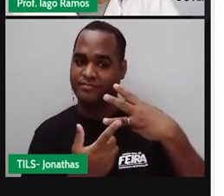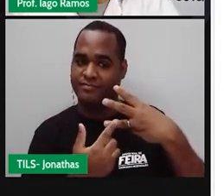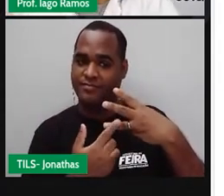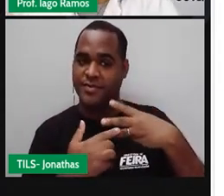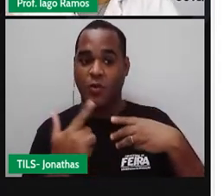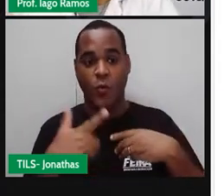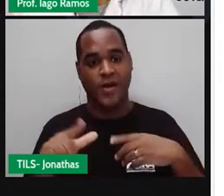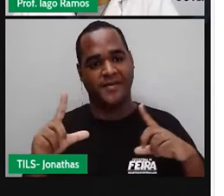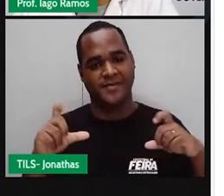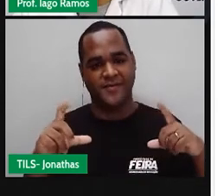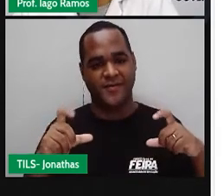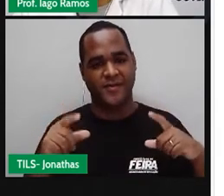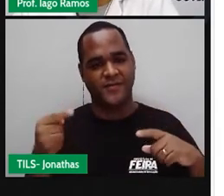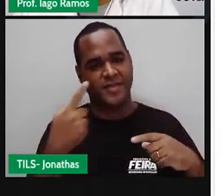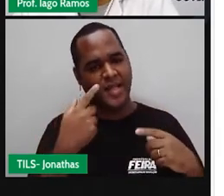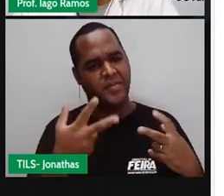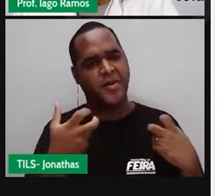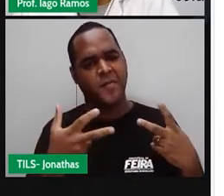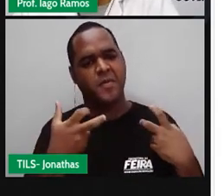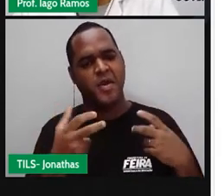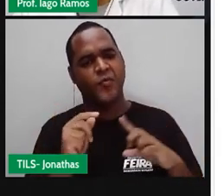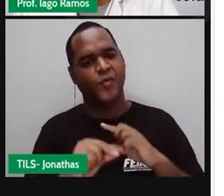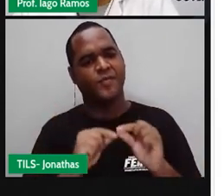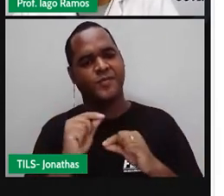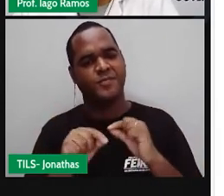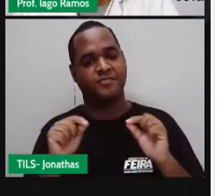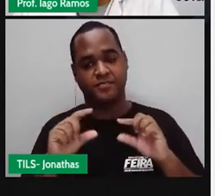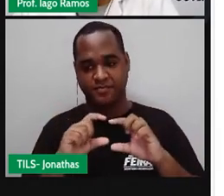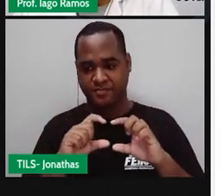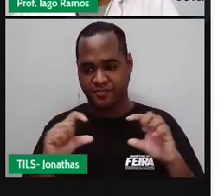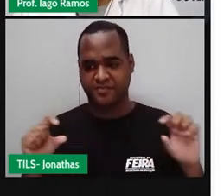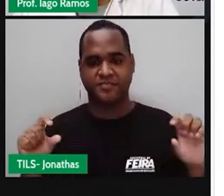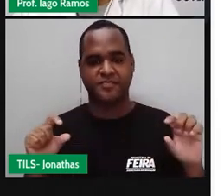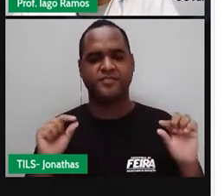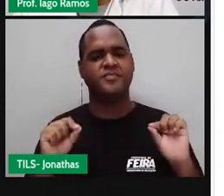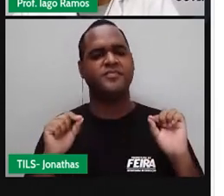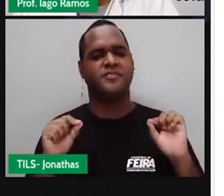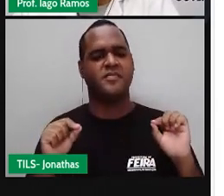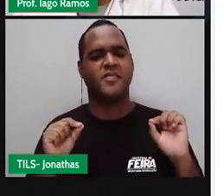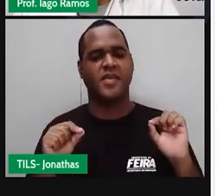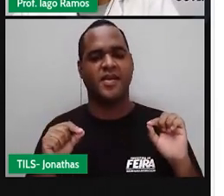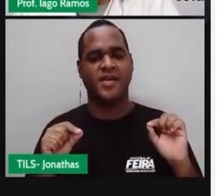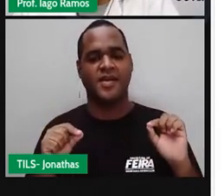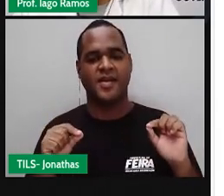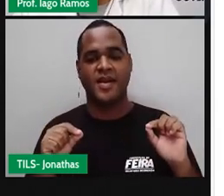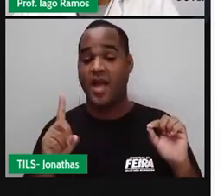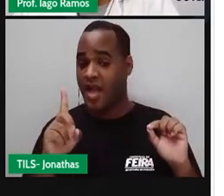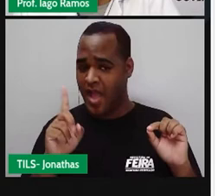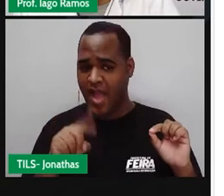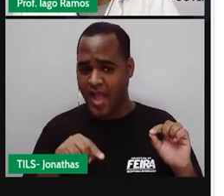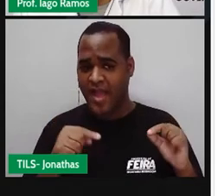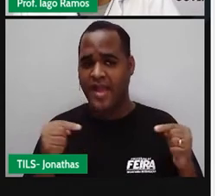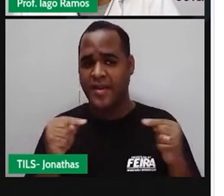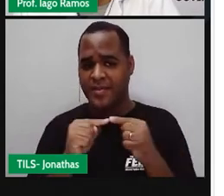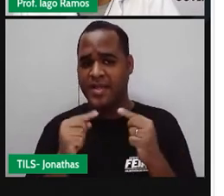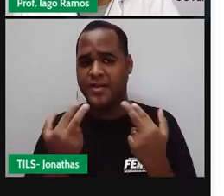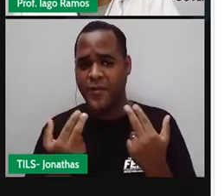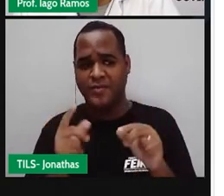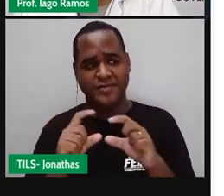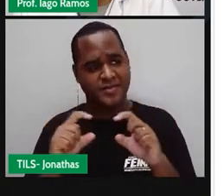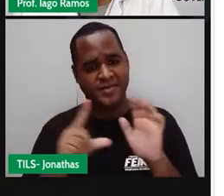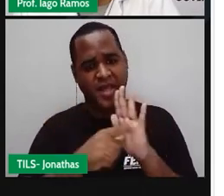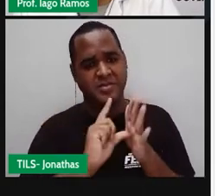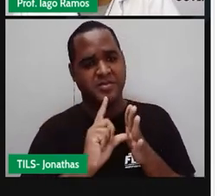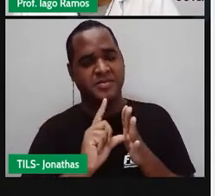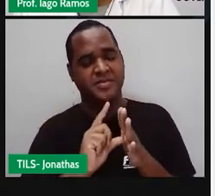figurinha e você já percebeu que essa figura essa hoje é as mesmas barras de antes